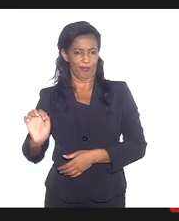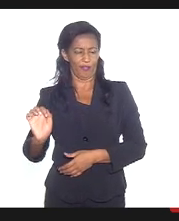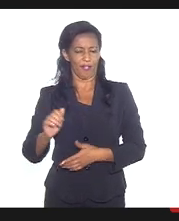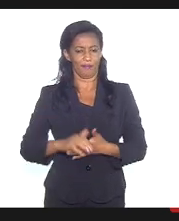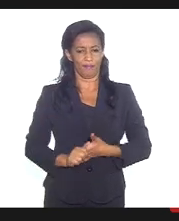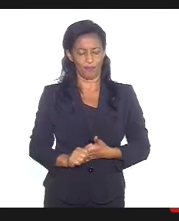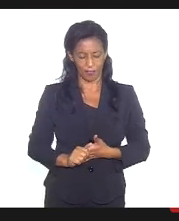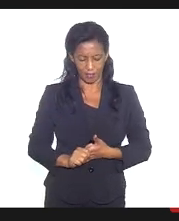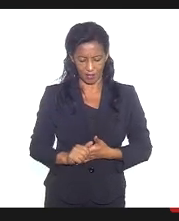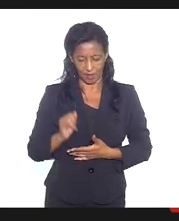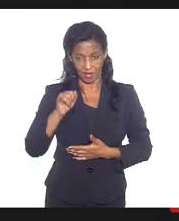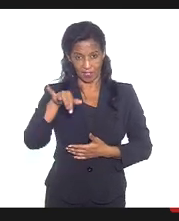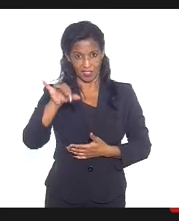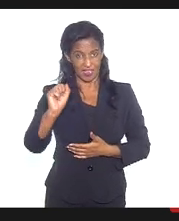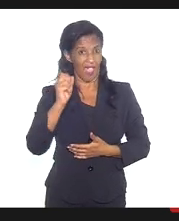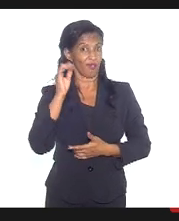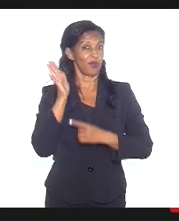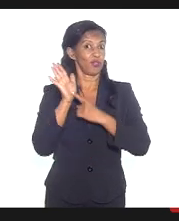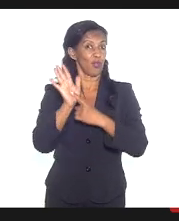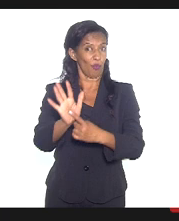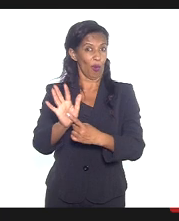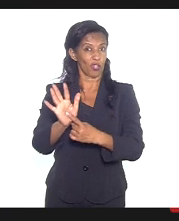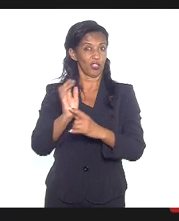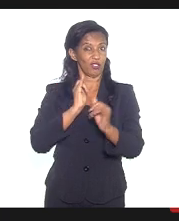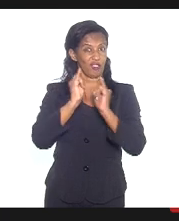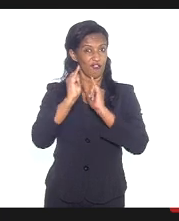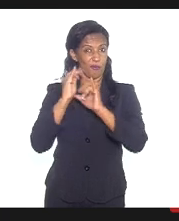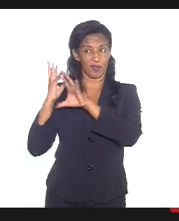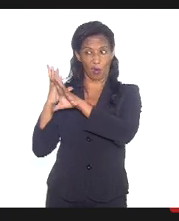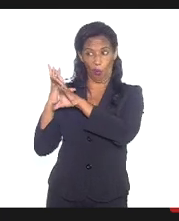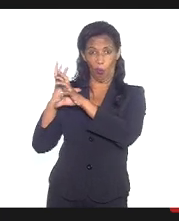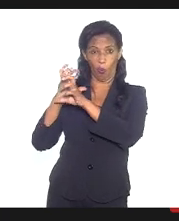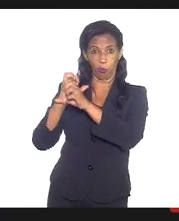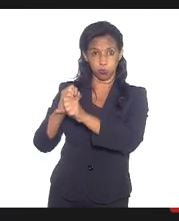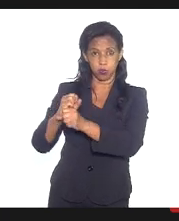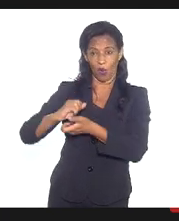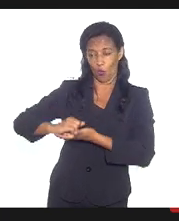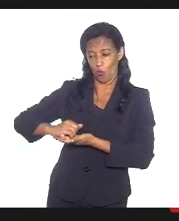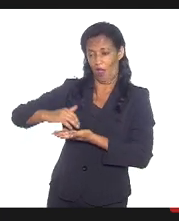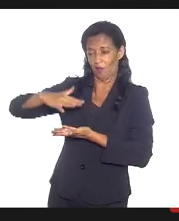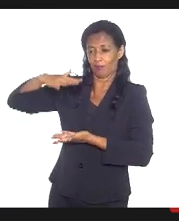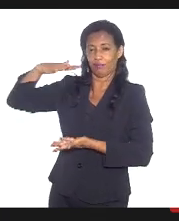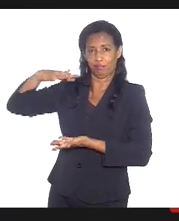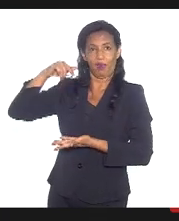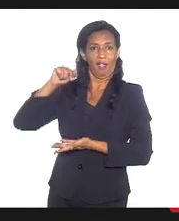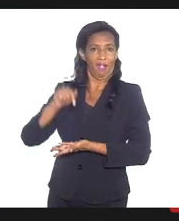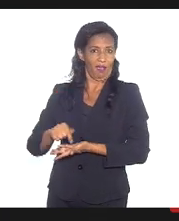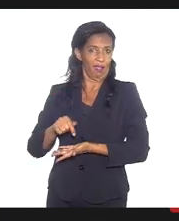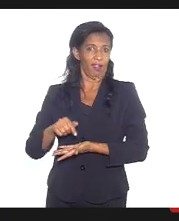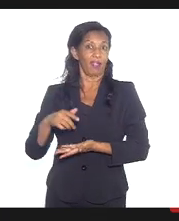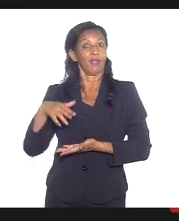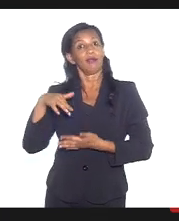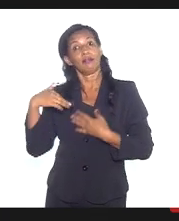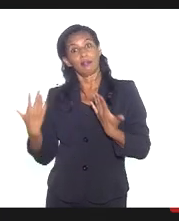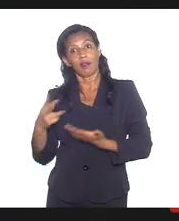dá dados acumulados, né? Tanto de royalty quanto de participação especial.